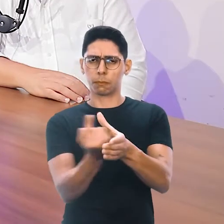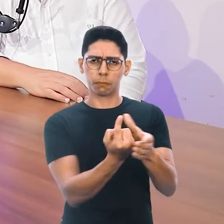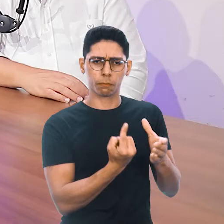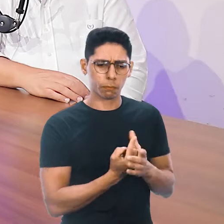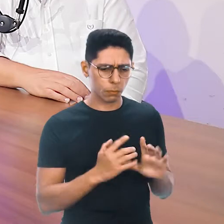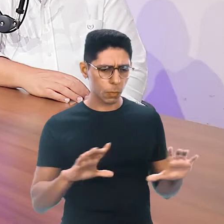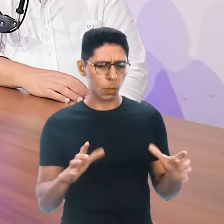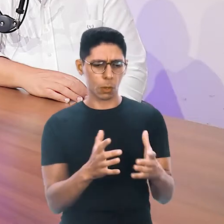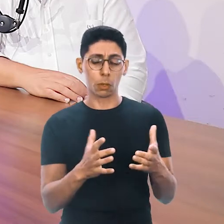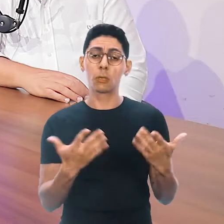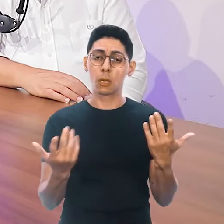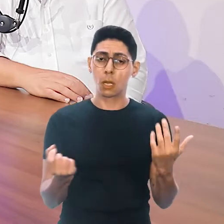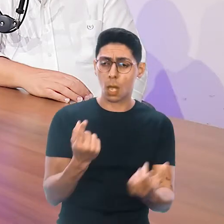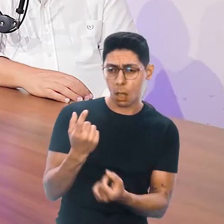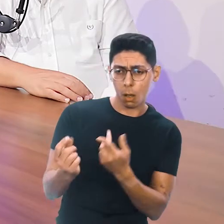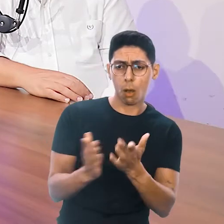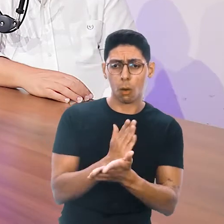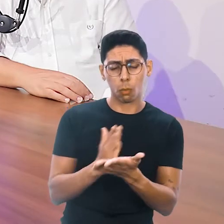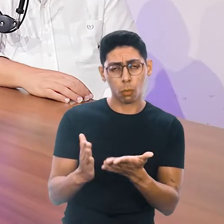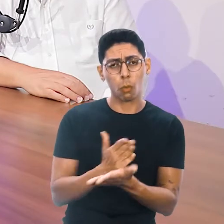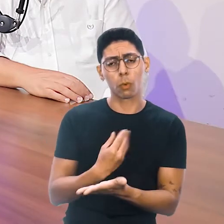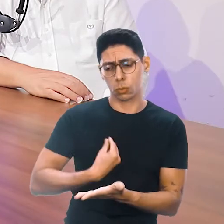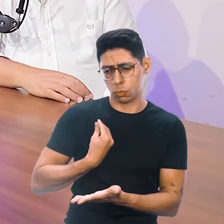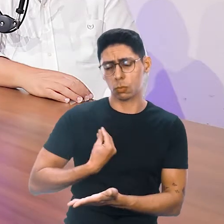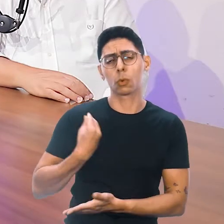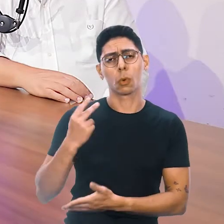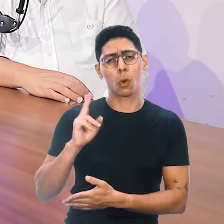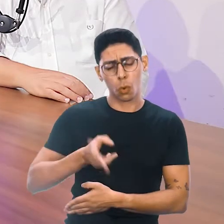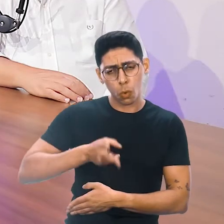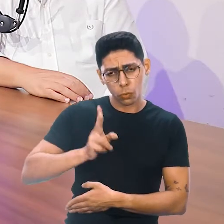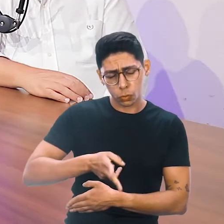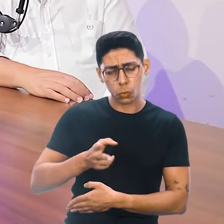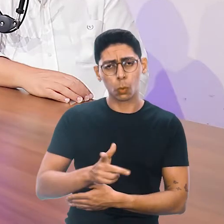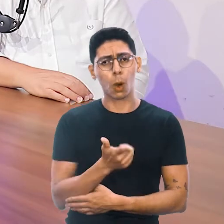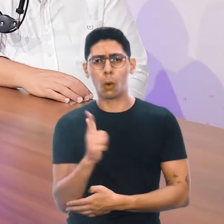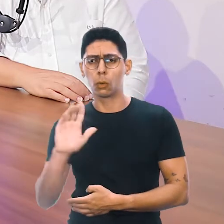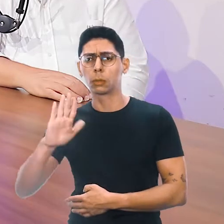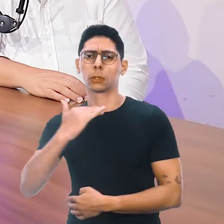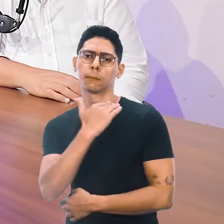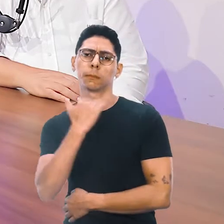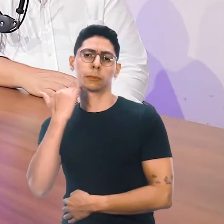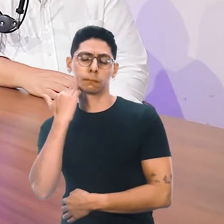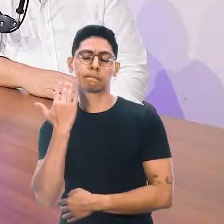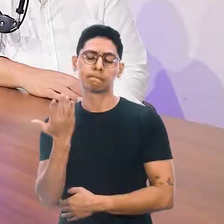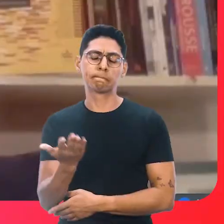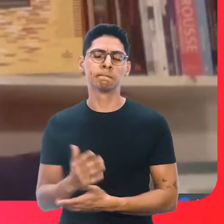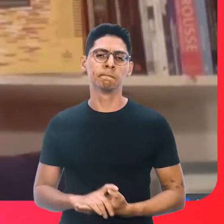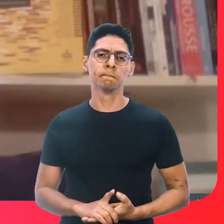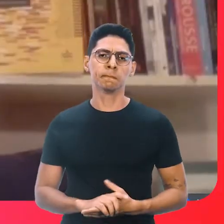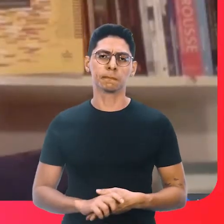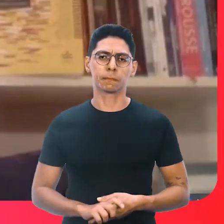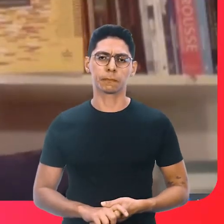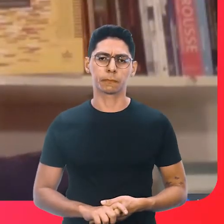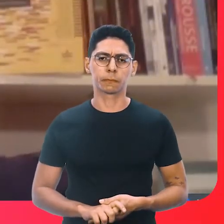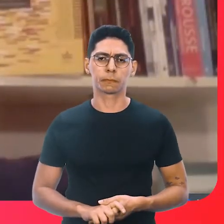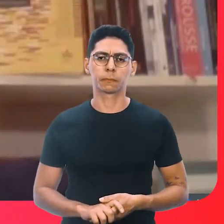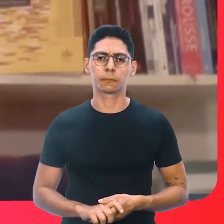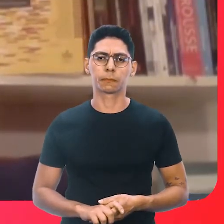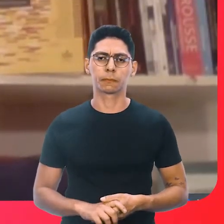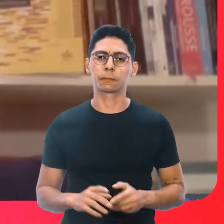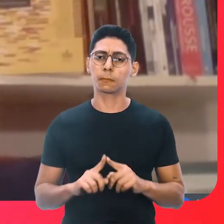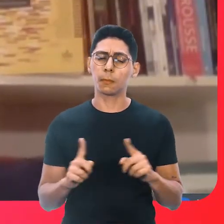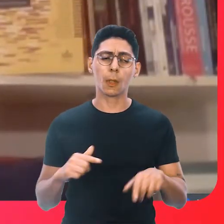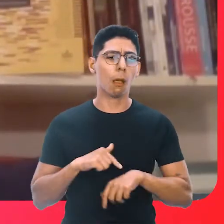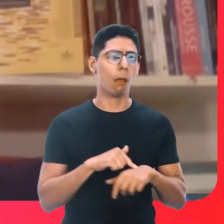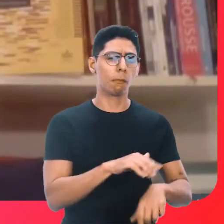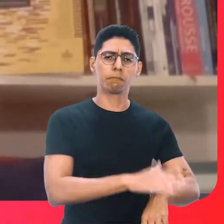algumas ainda estão aqui conosco, outras já foram embora, e enfim. Mas foi nesse momento, aí